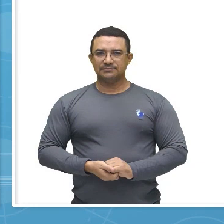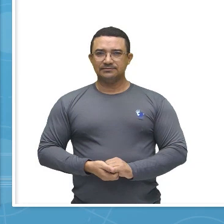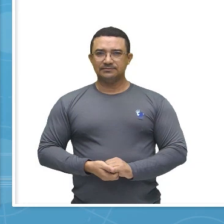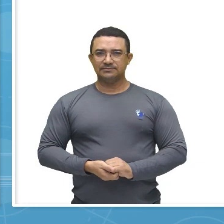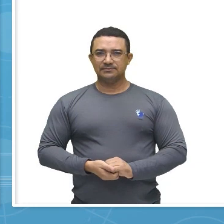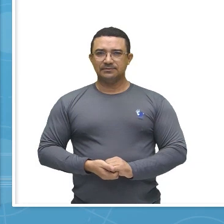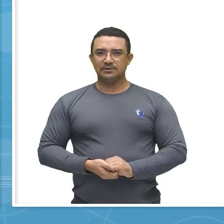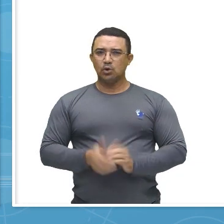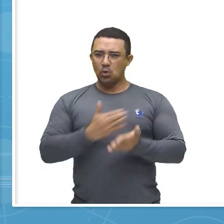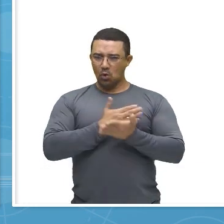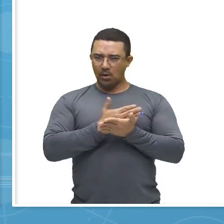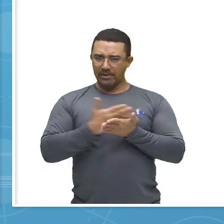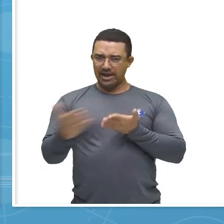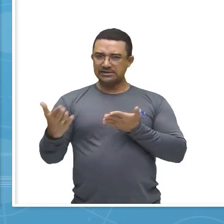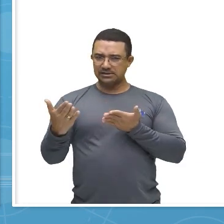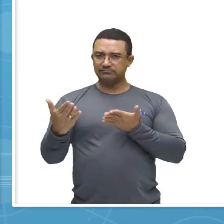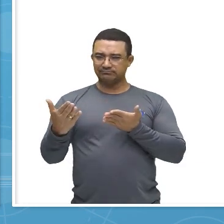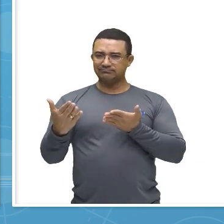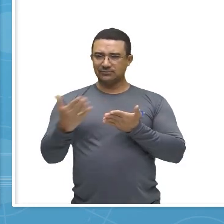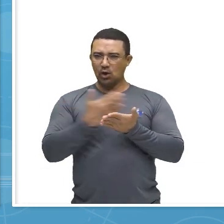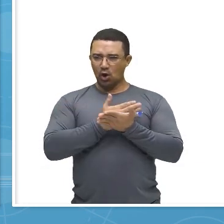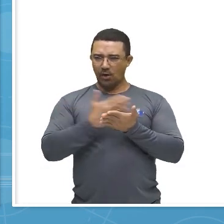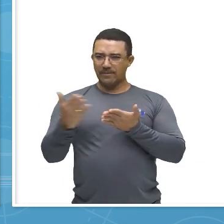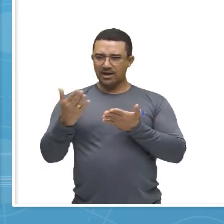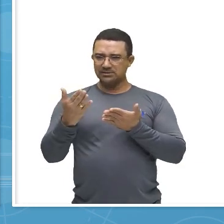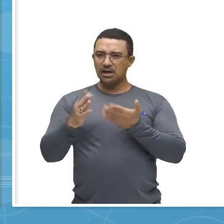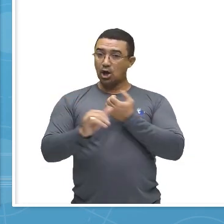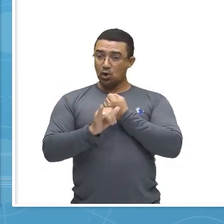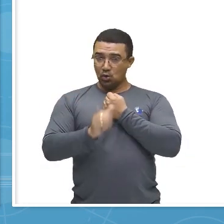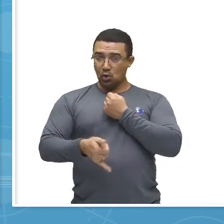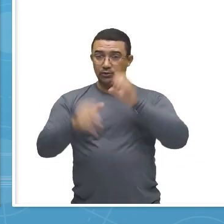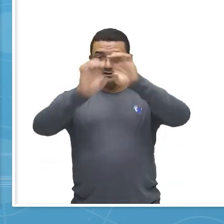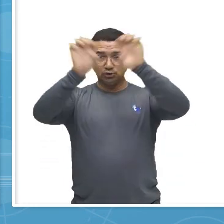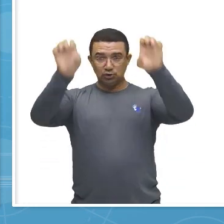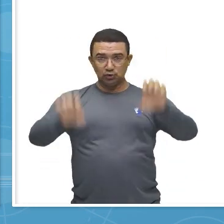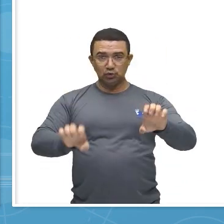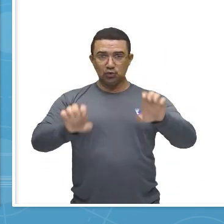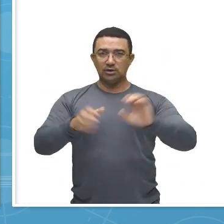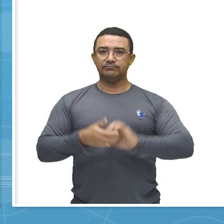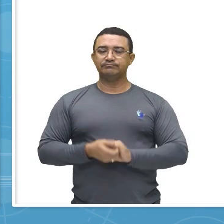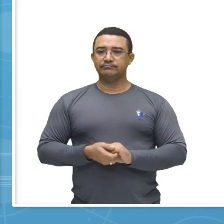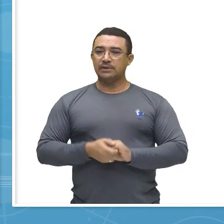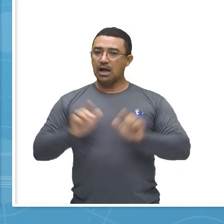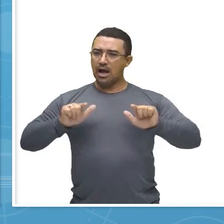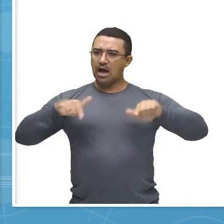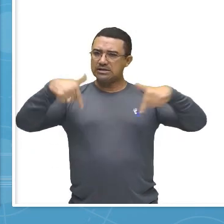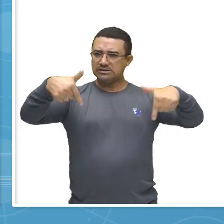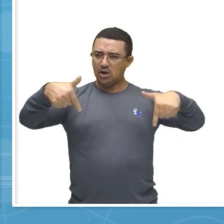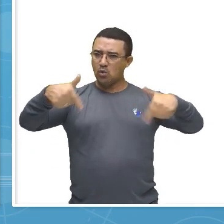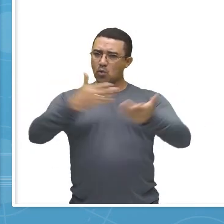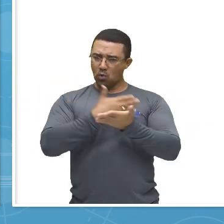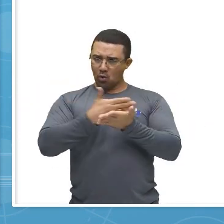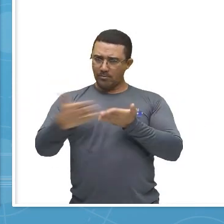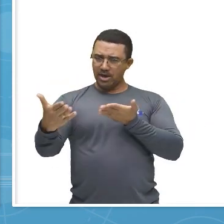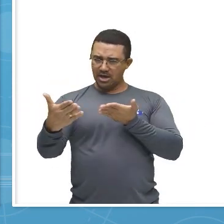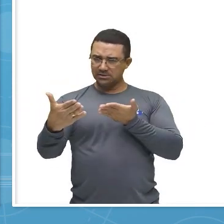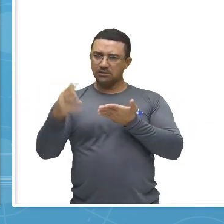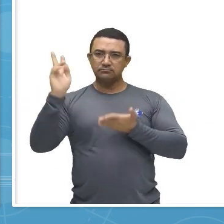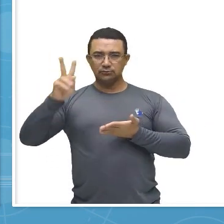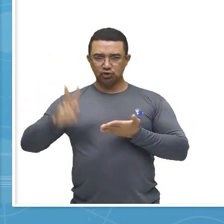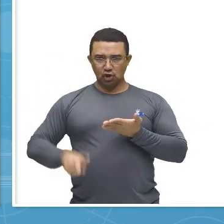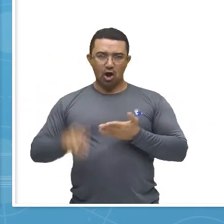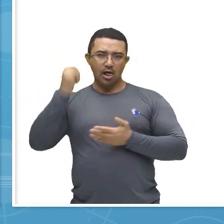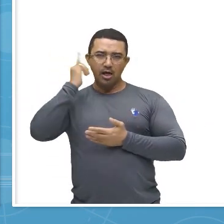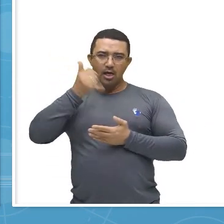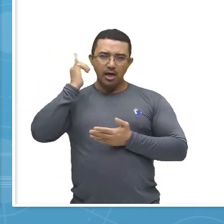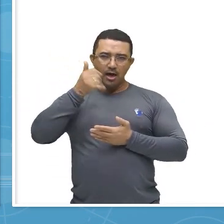inicial da história, é uma estrutura do conto. Olha só como se estrutura. Tem a situação inicial, que é a situação do início da história, da